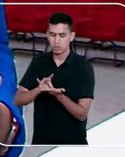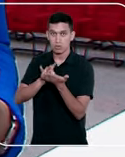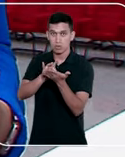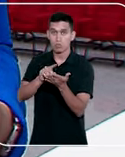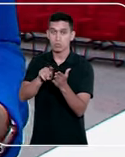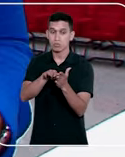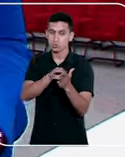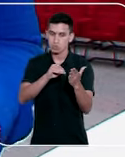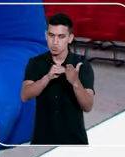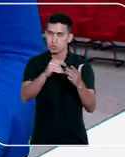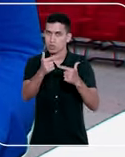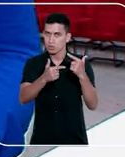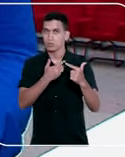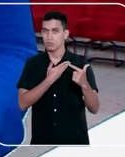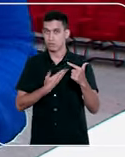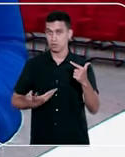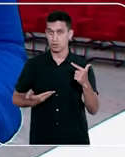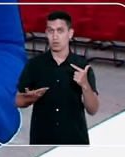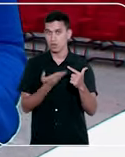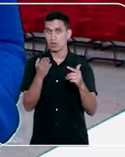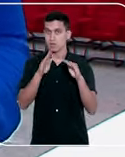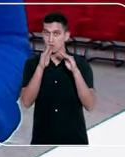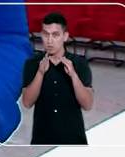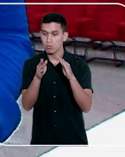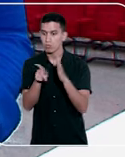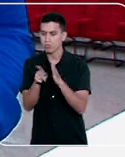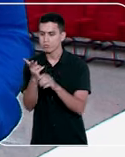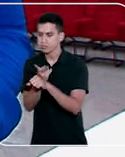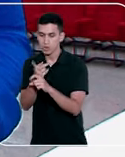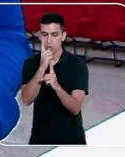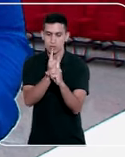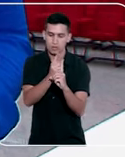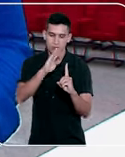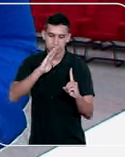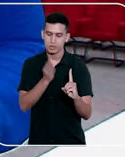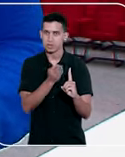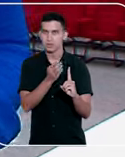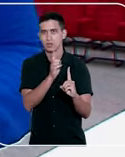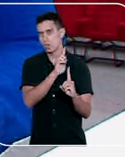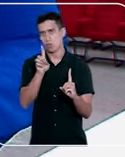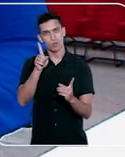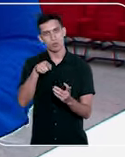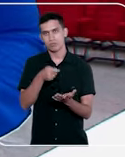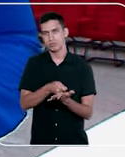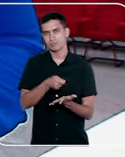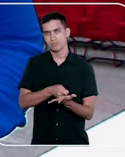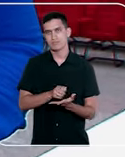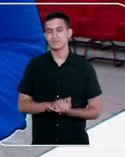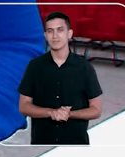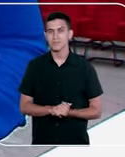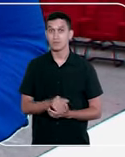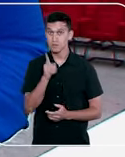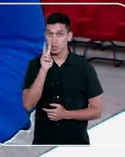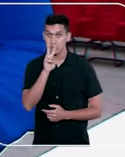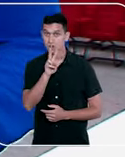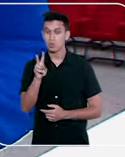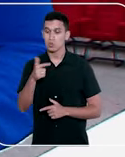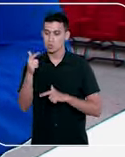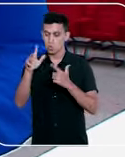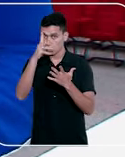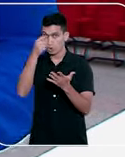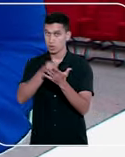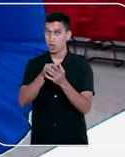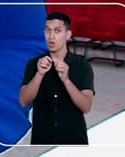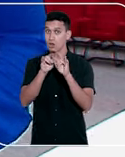às concessionárias de serviços públicos para fins de localização do réu não é uma medida obrigatória. Você confere